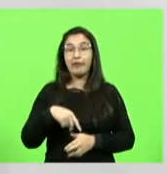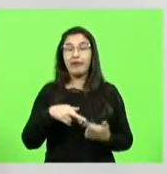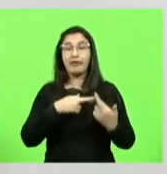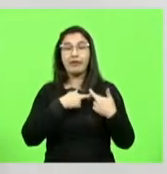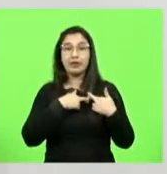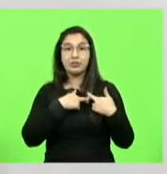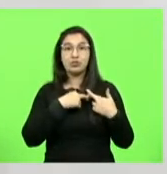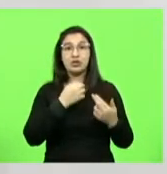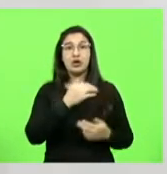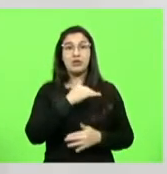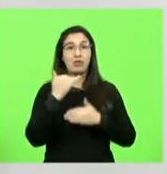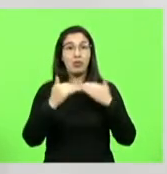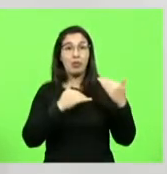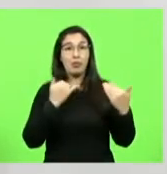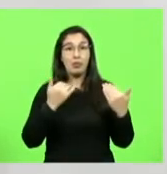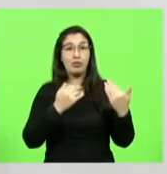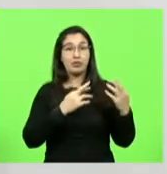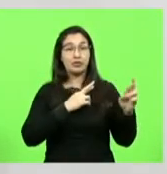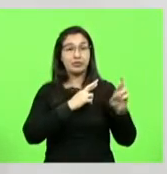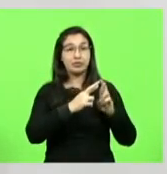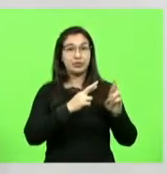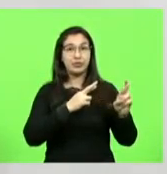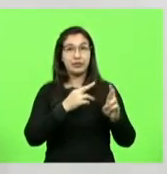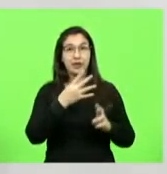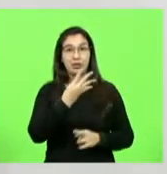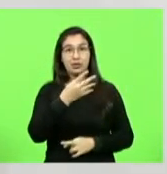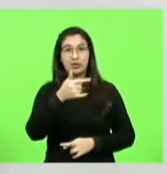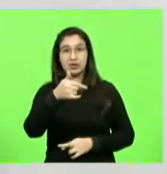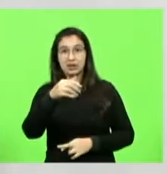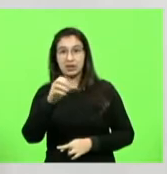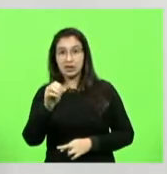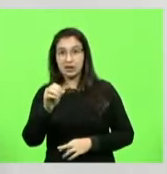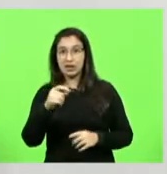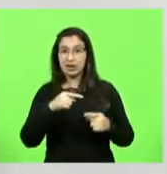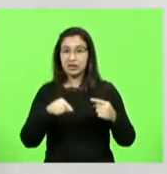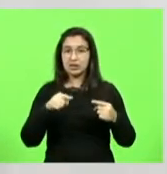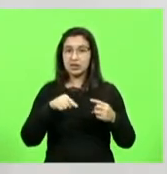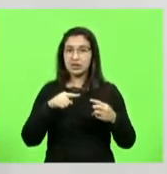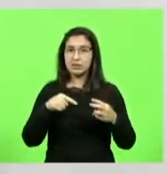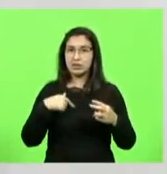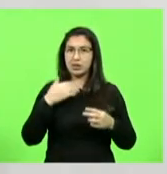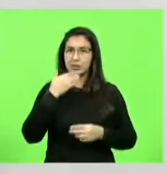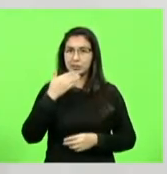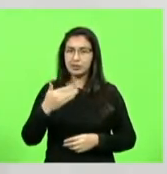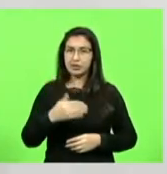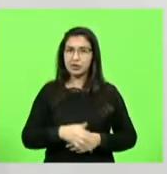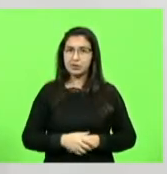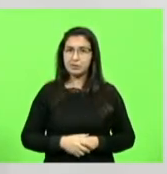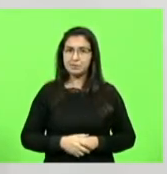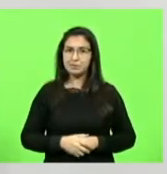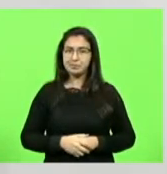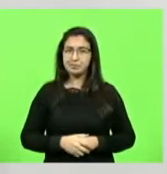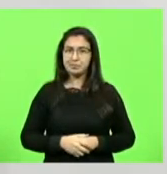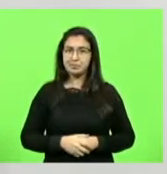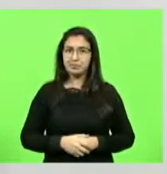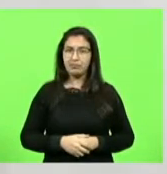pelas mortes da BR-470 nessa semana do meu pedido de vista. Que ia contar.